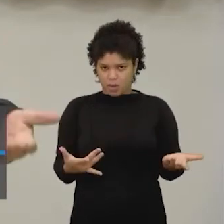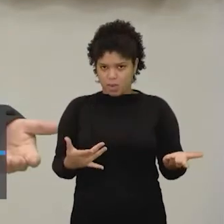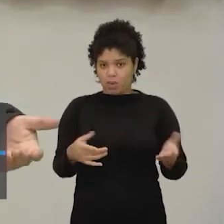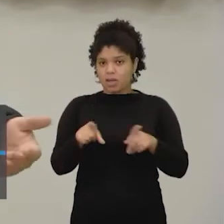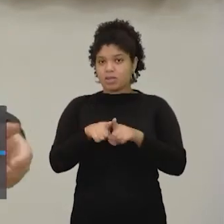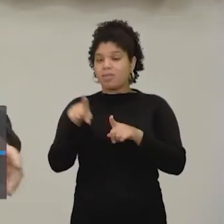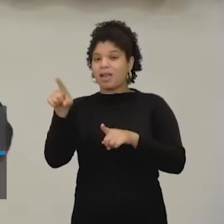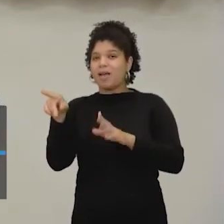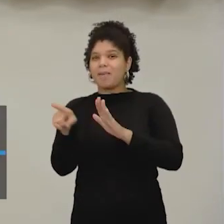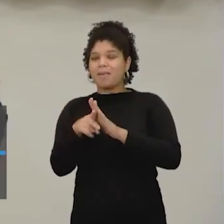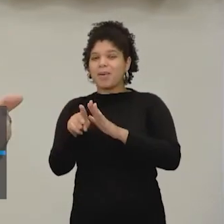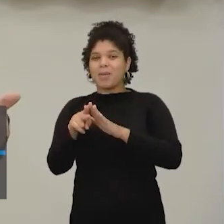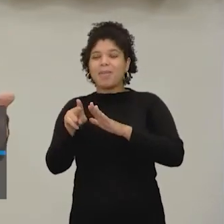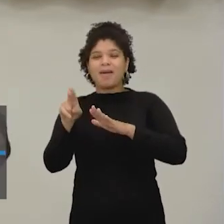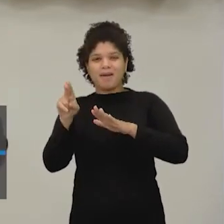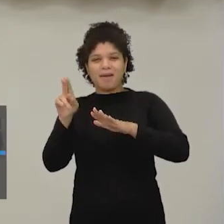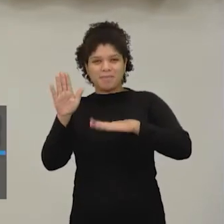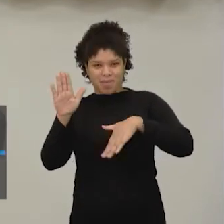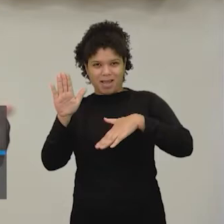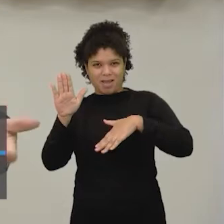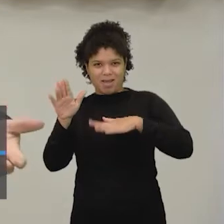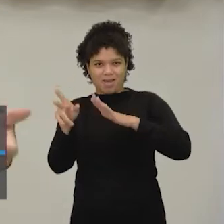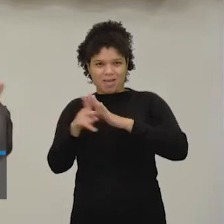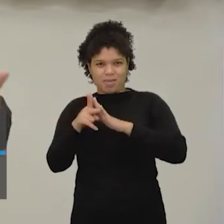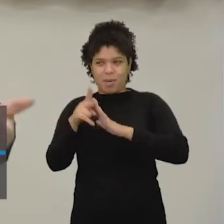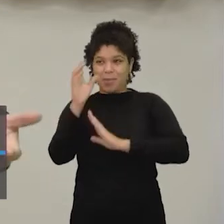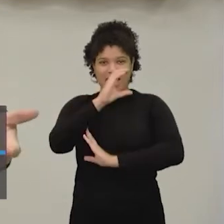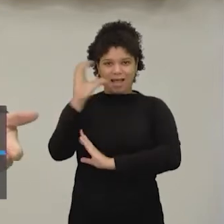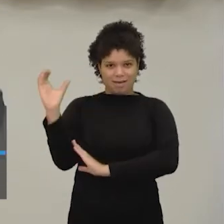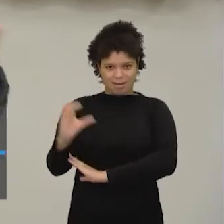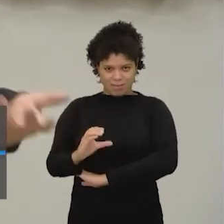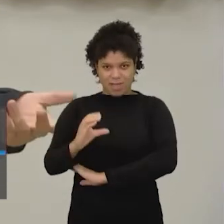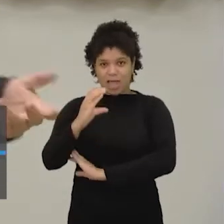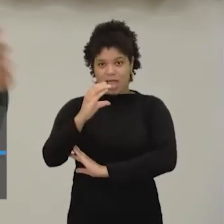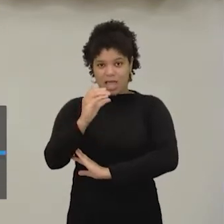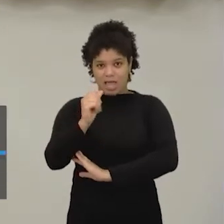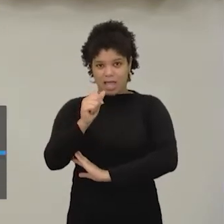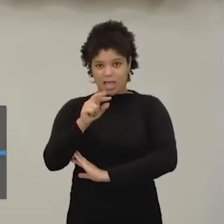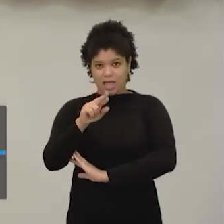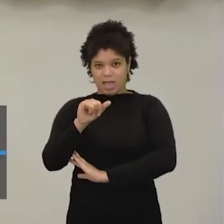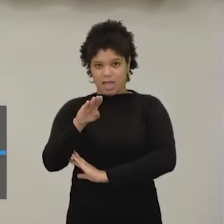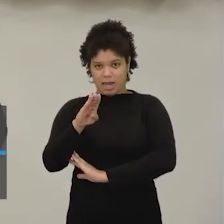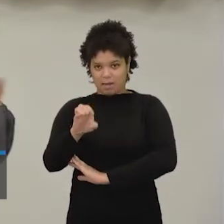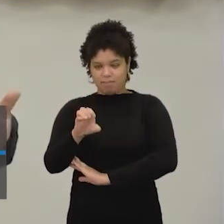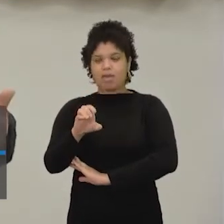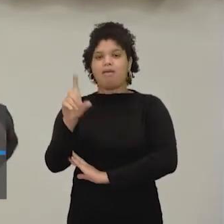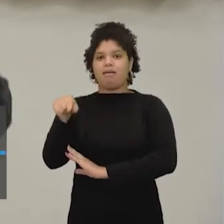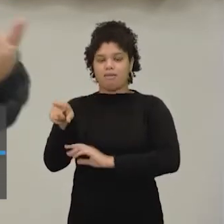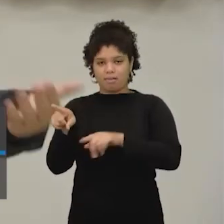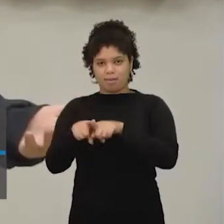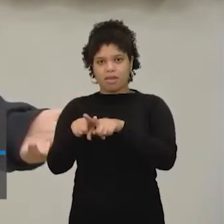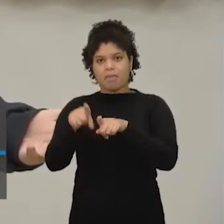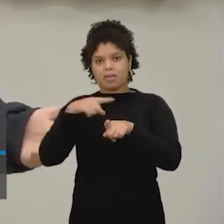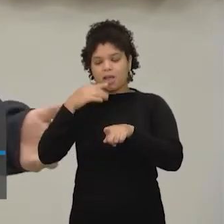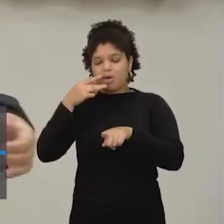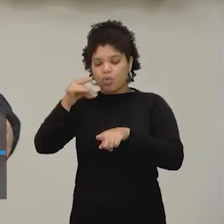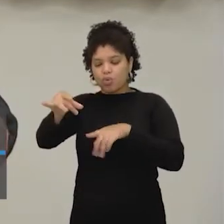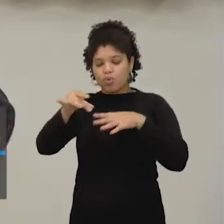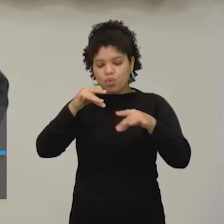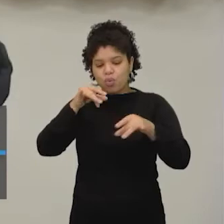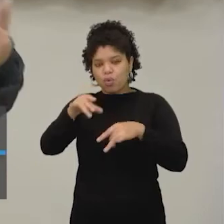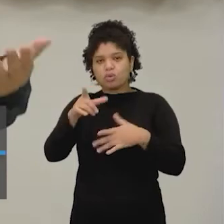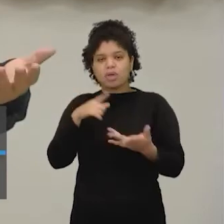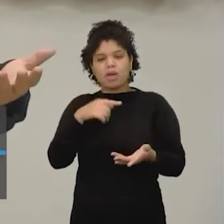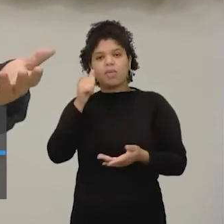nas salinas. Então, aqui a gente tem dois aspectos, né? O sal e a produção do sal. Então, como a Fabi falou, o